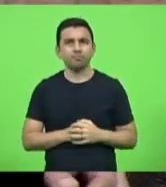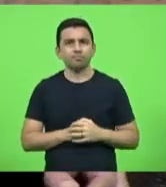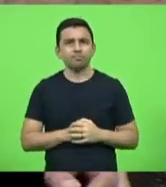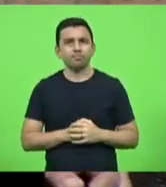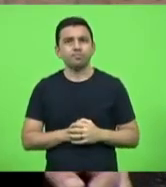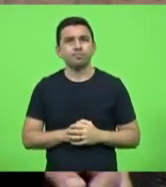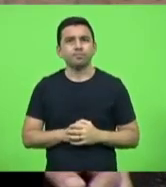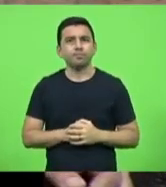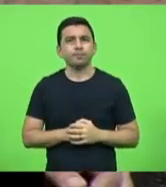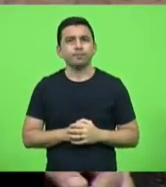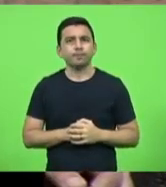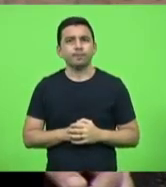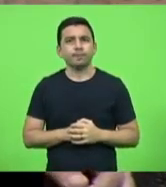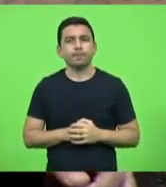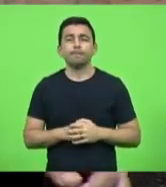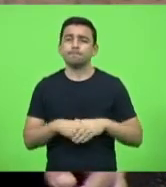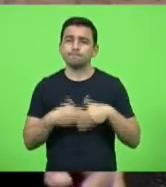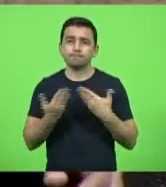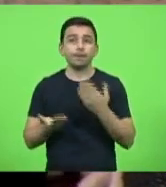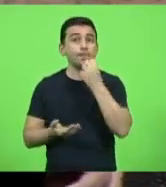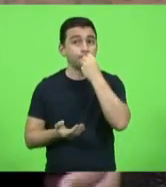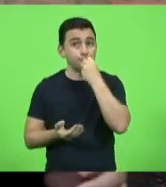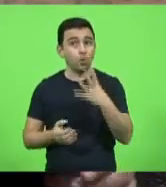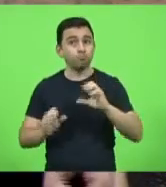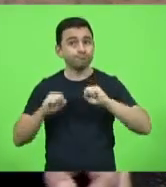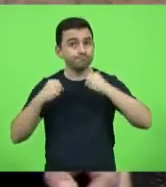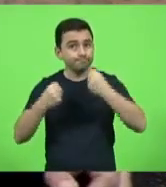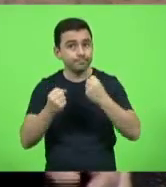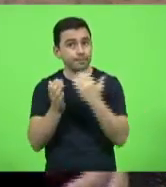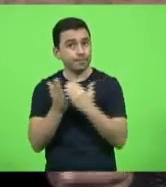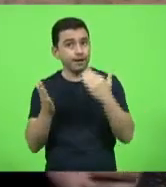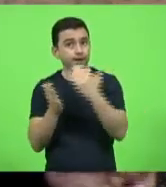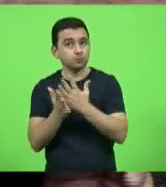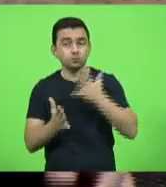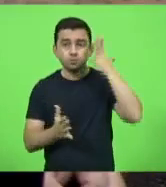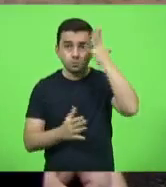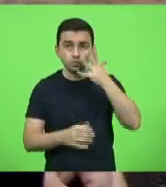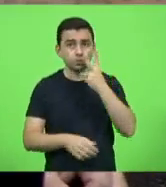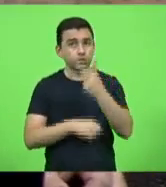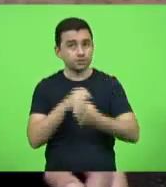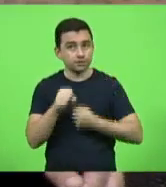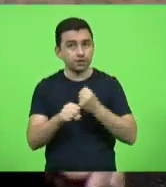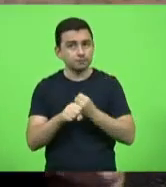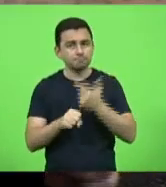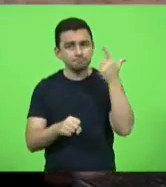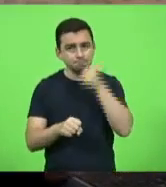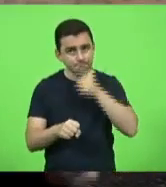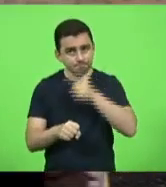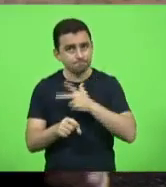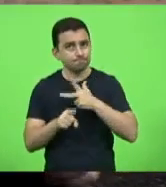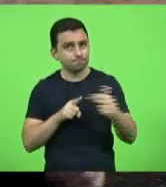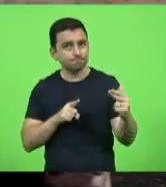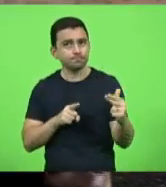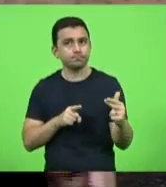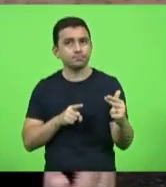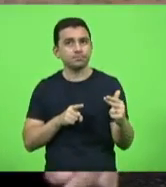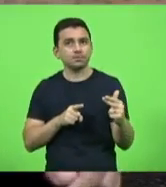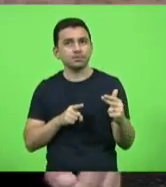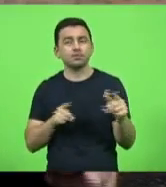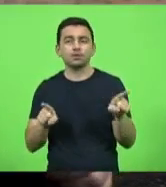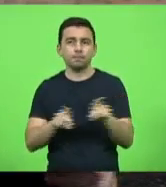rápido. Isso aí vai ser bom para reforçar o nosso discurso ao longo desses 2 anos, talvez seja uma conquista.